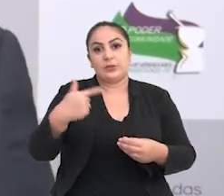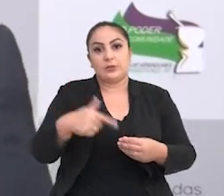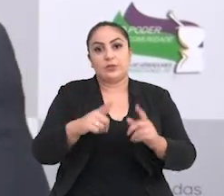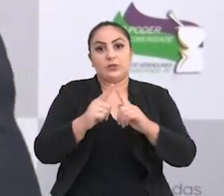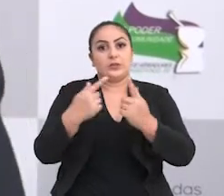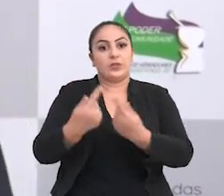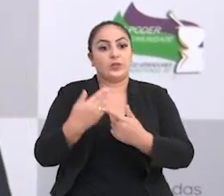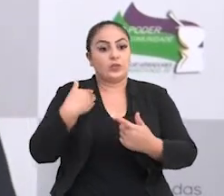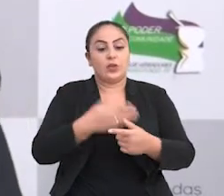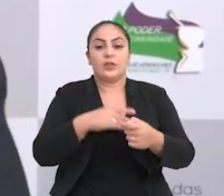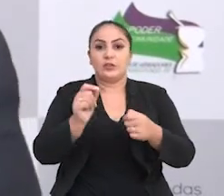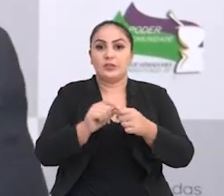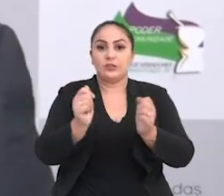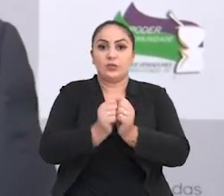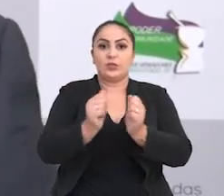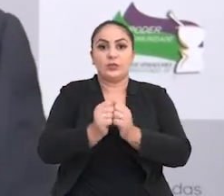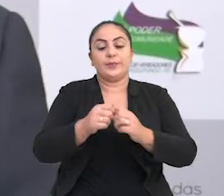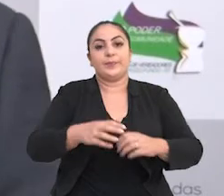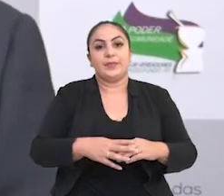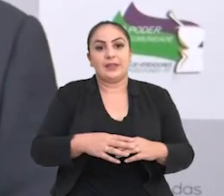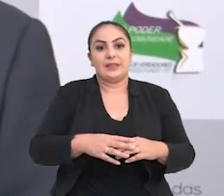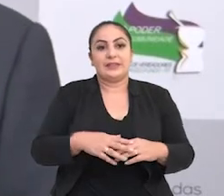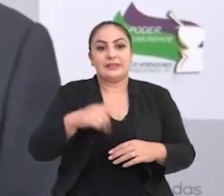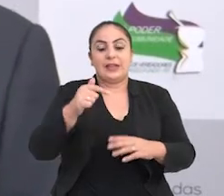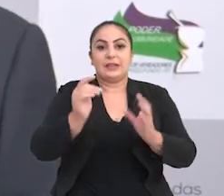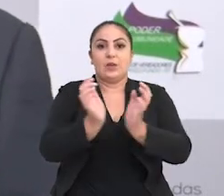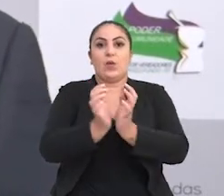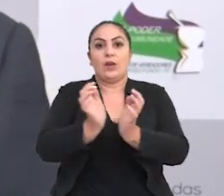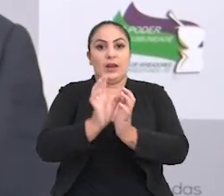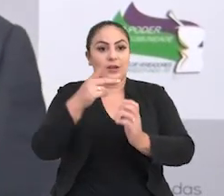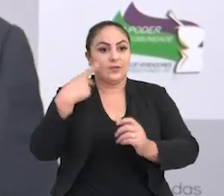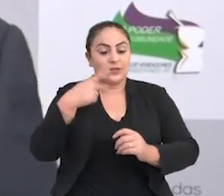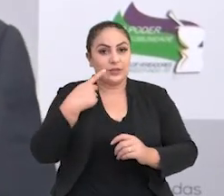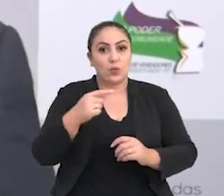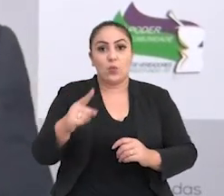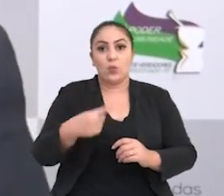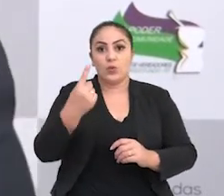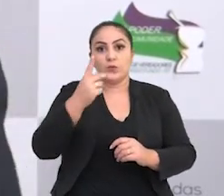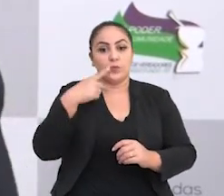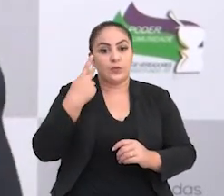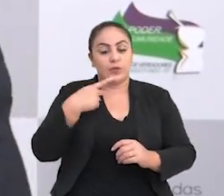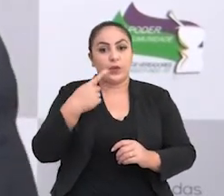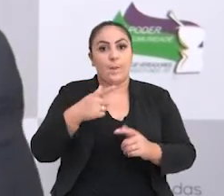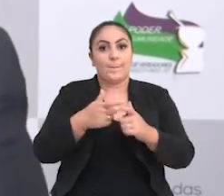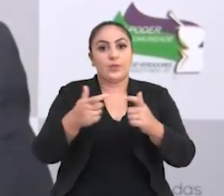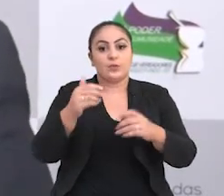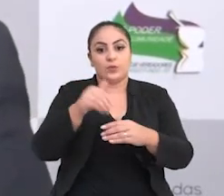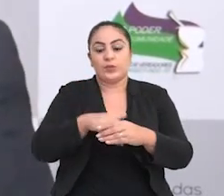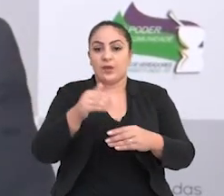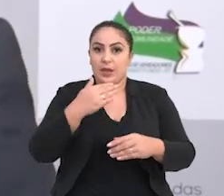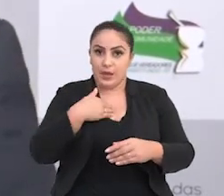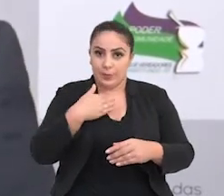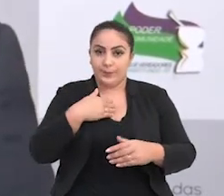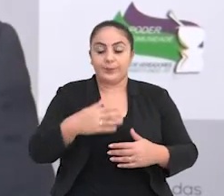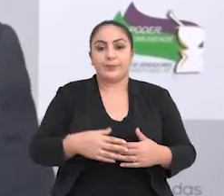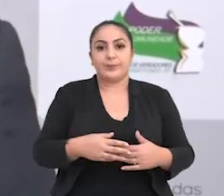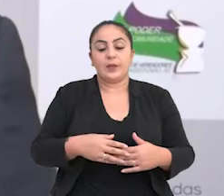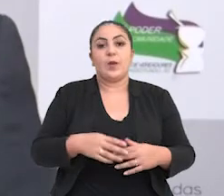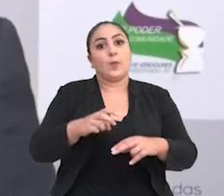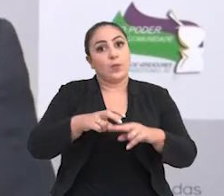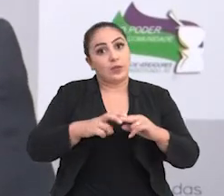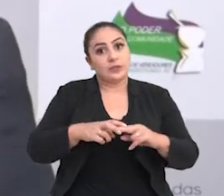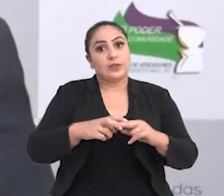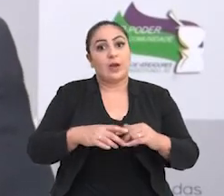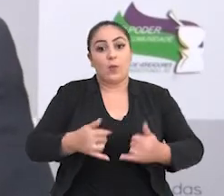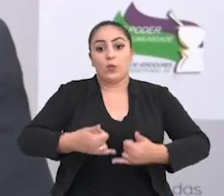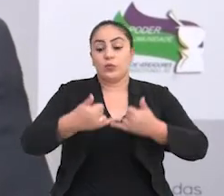segundo mandato, e agora nós temos que fazer jus. De 7 colegas vereadores reeleitos, o único vereador que aumentou a votação fui eu.